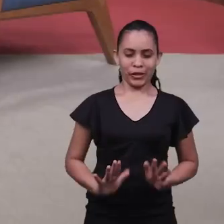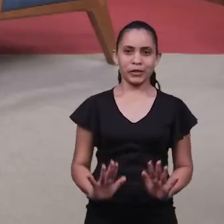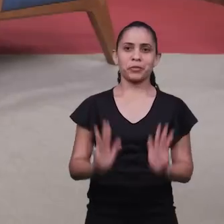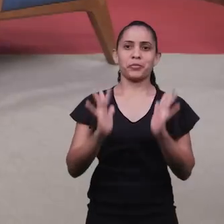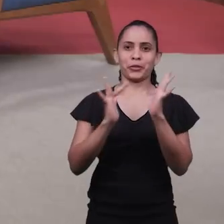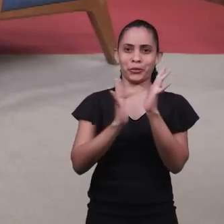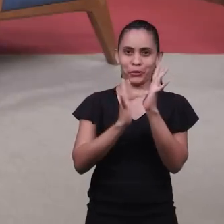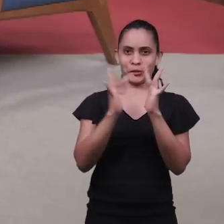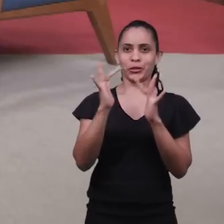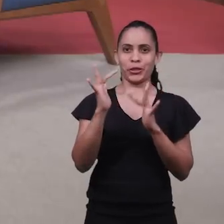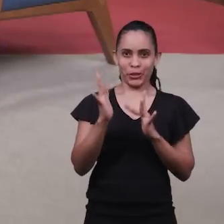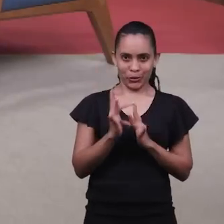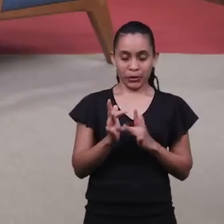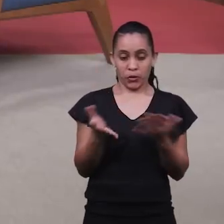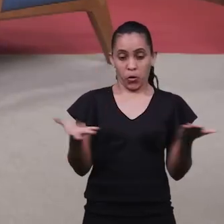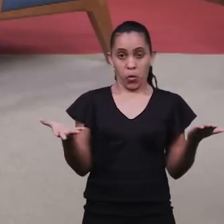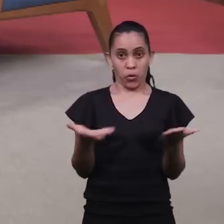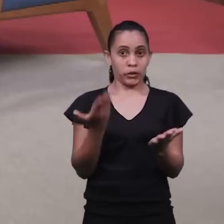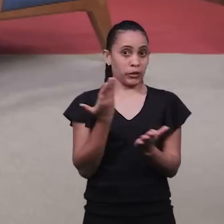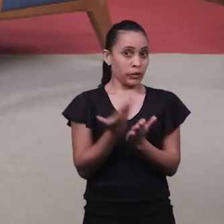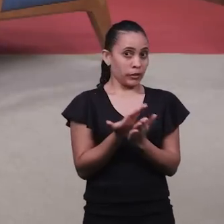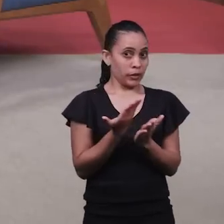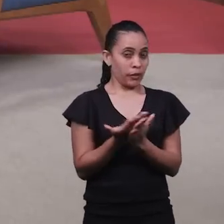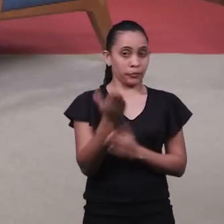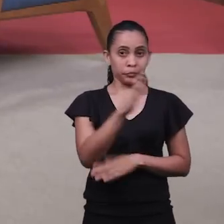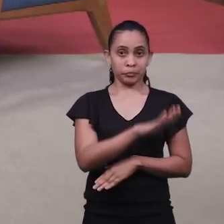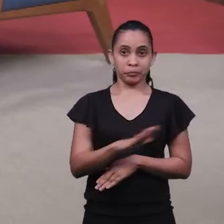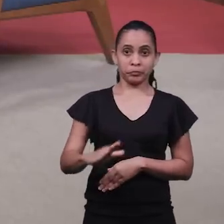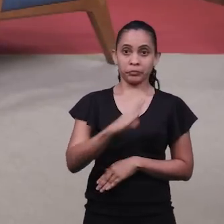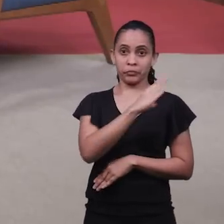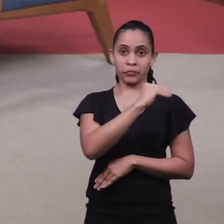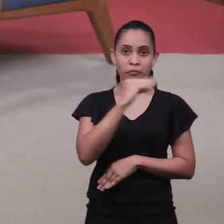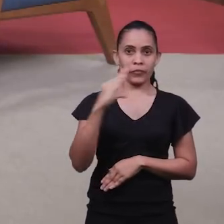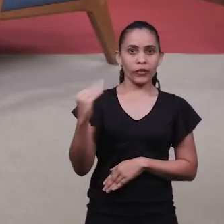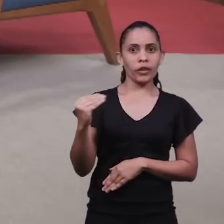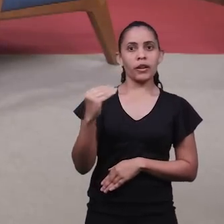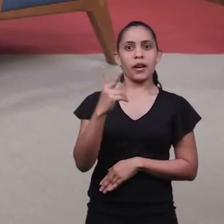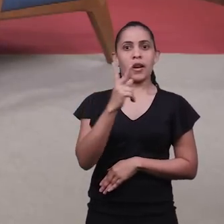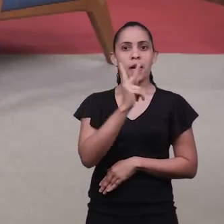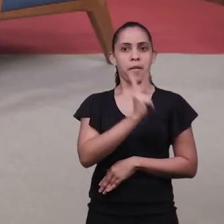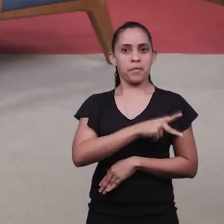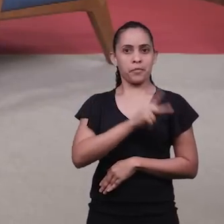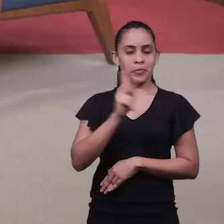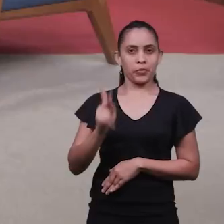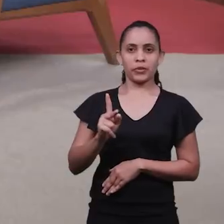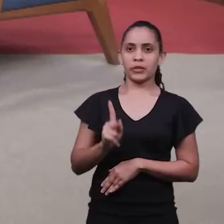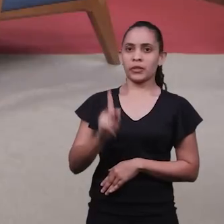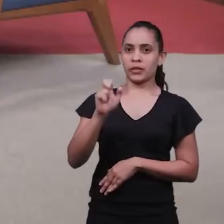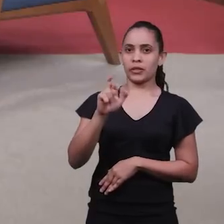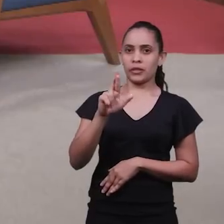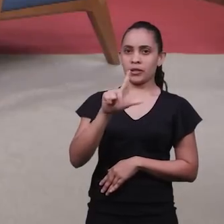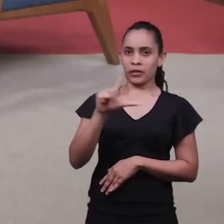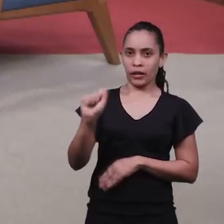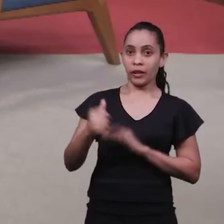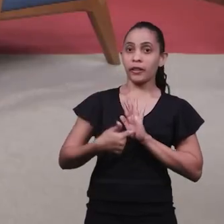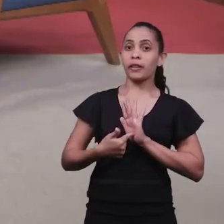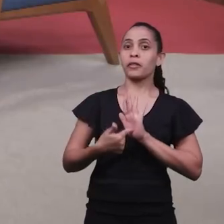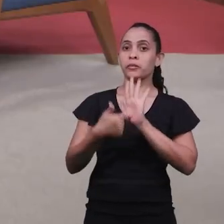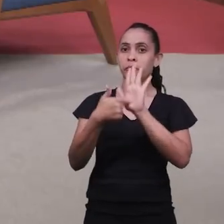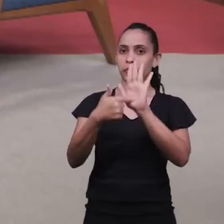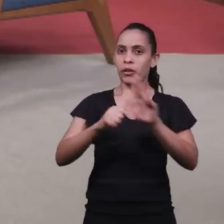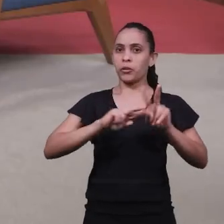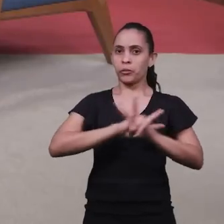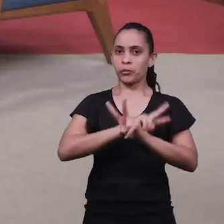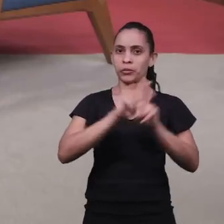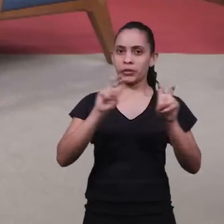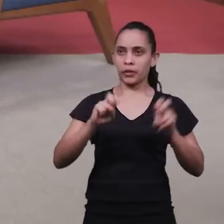do nascimento do Senhor Jesus. Hoje, na aula para as crianças intermediárias e adolescentes, a professora Carla Figueiredo vai falar conosco sobre